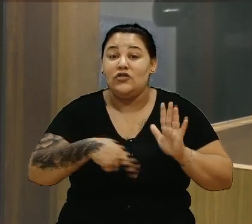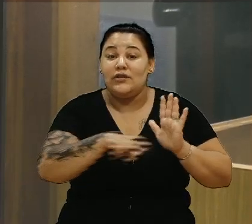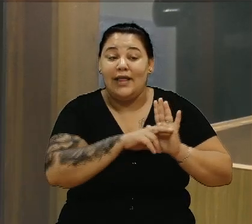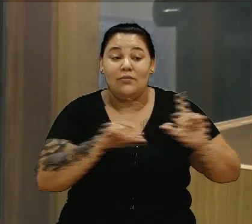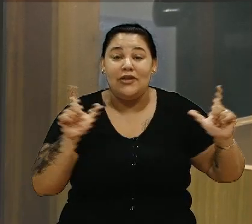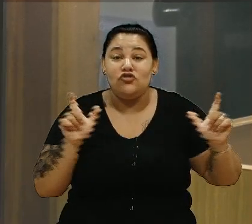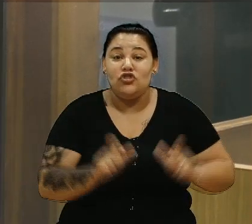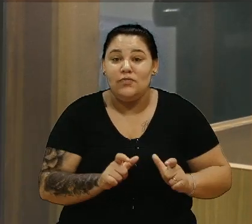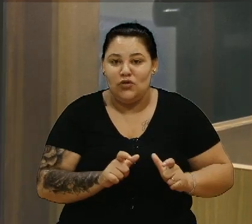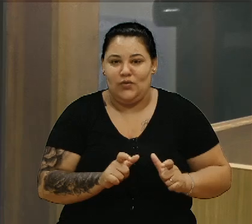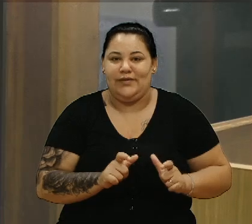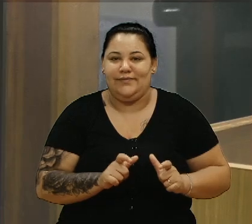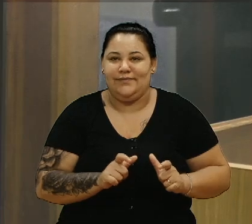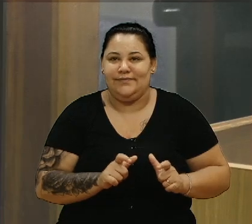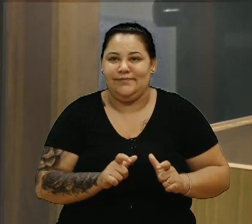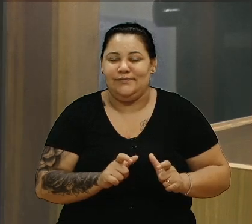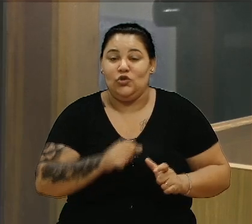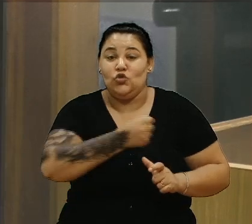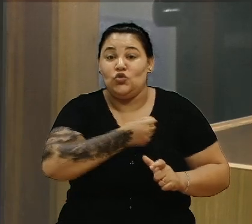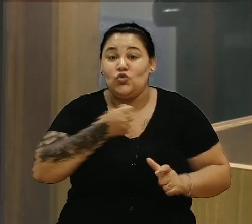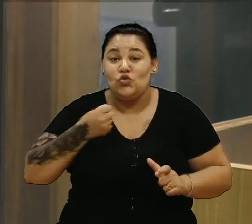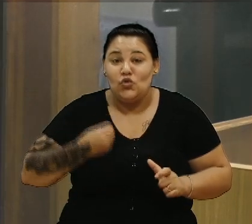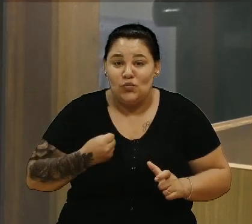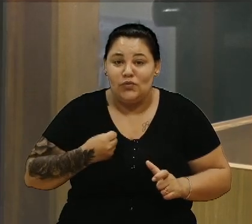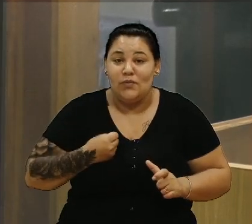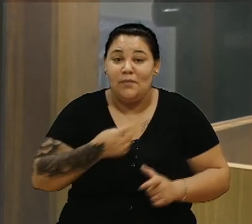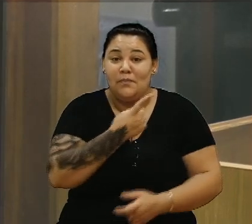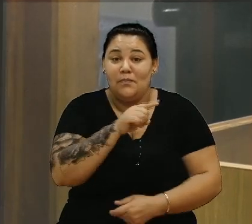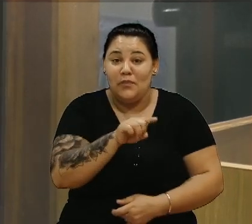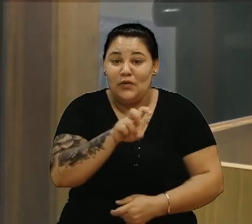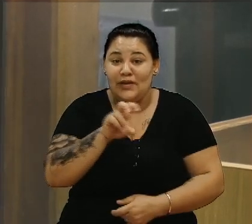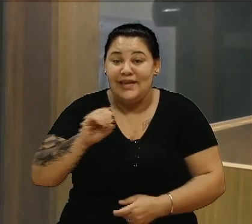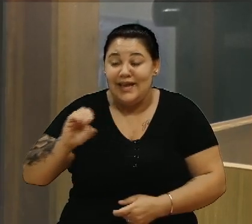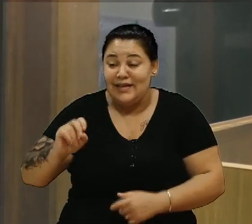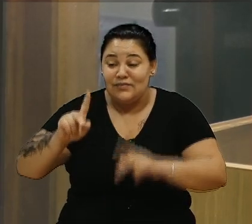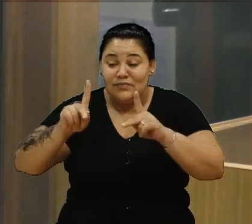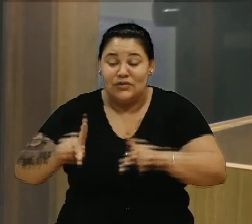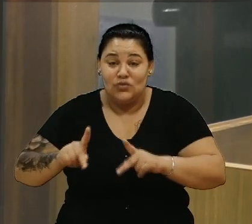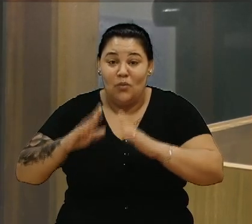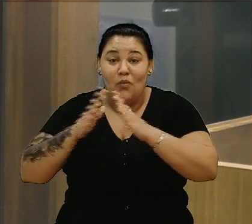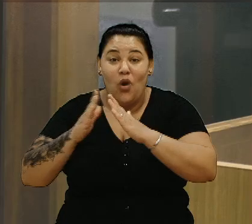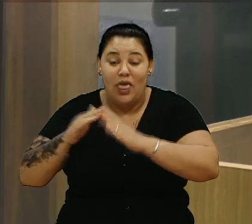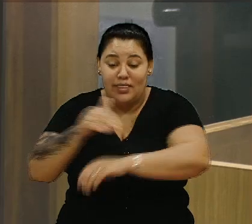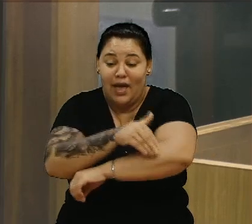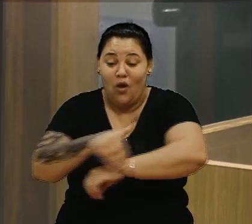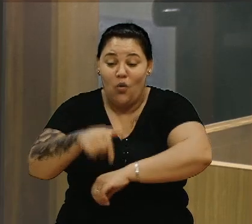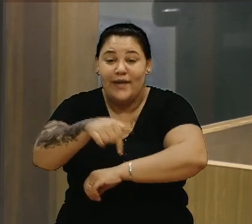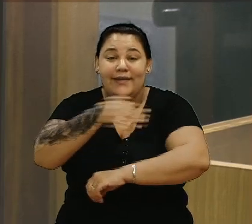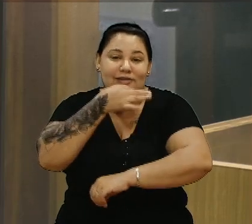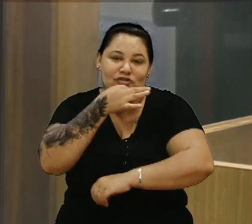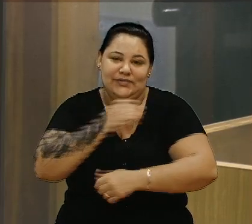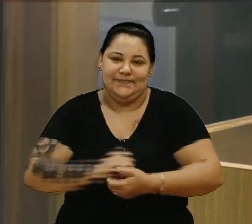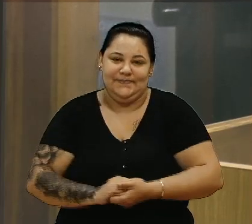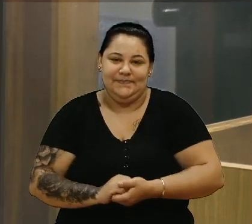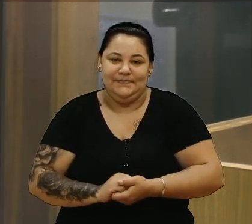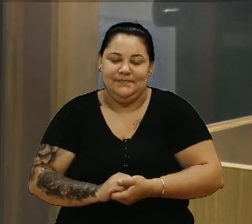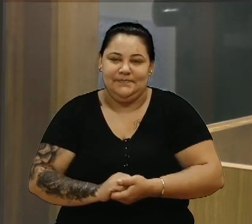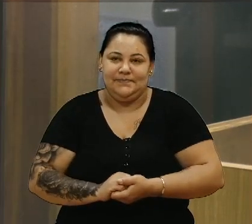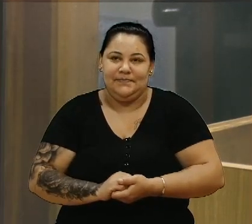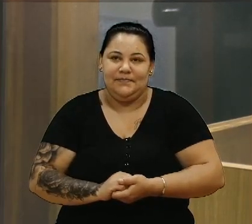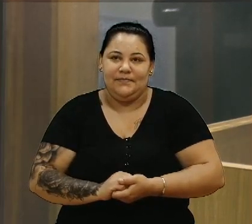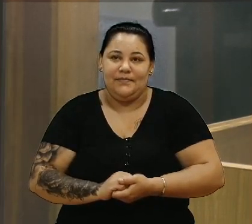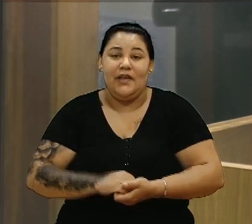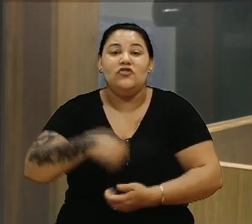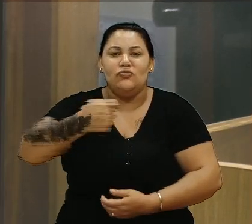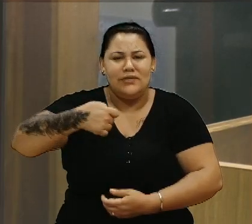do Ministério Público, onde 1.500 pessoas estão em situação de rua em Caxias do Sul. Teríamos que